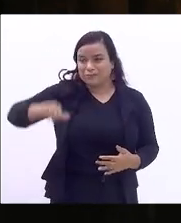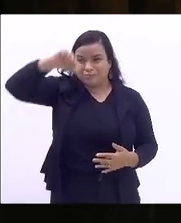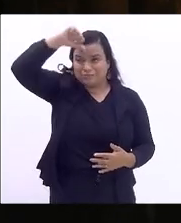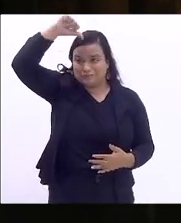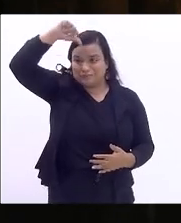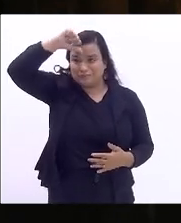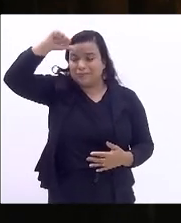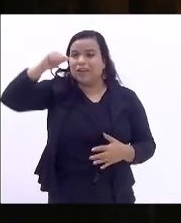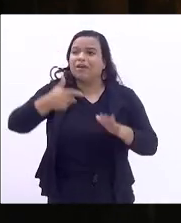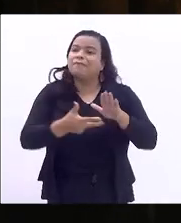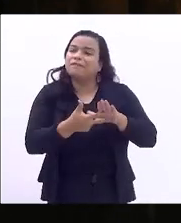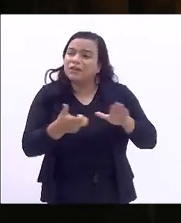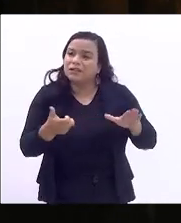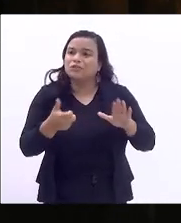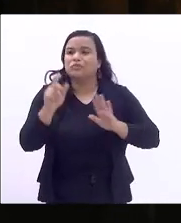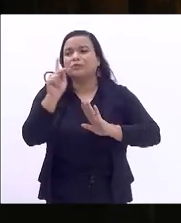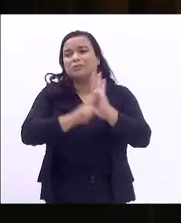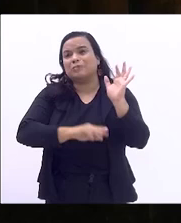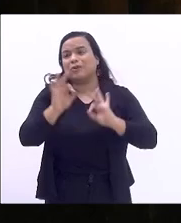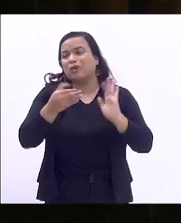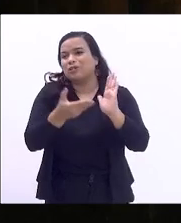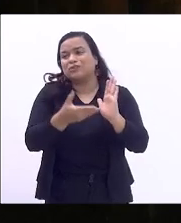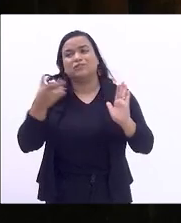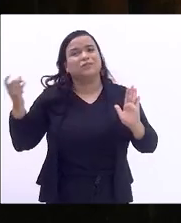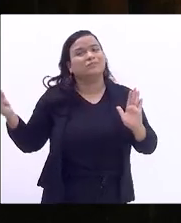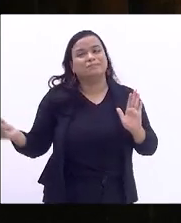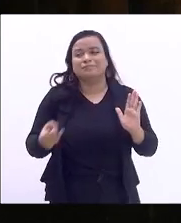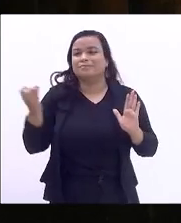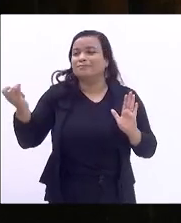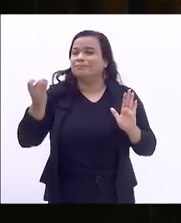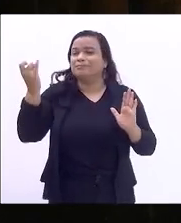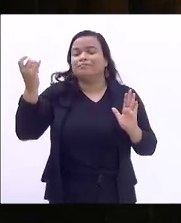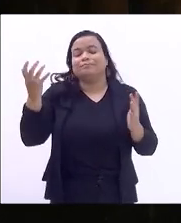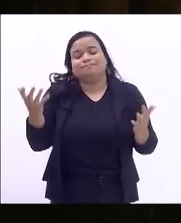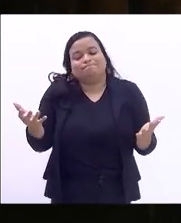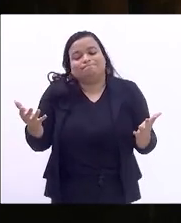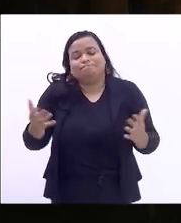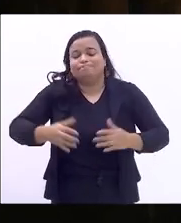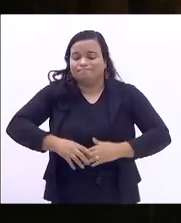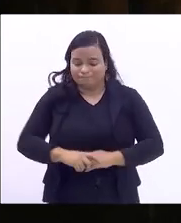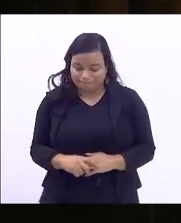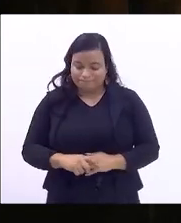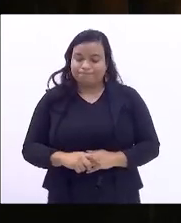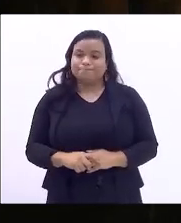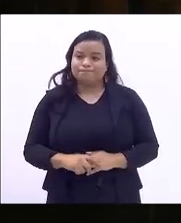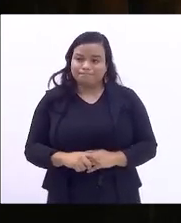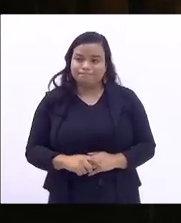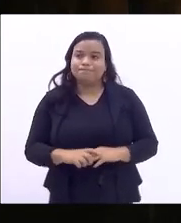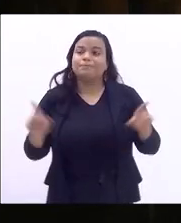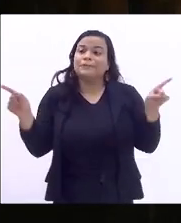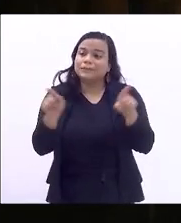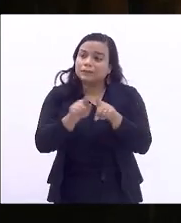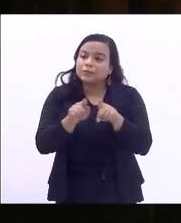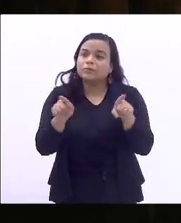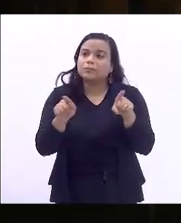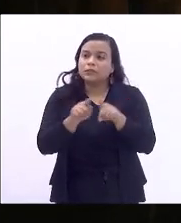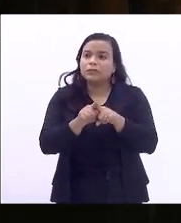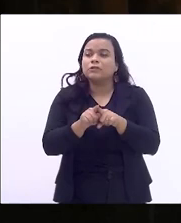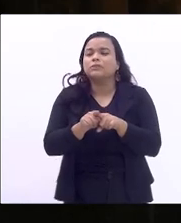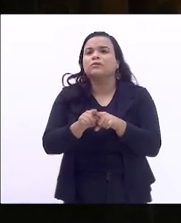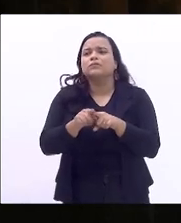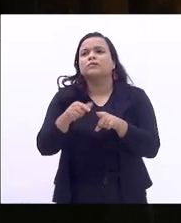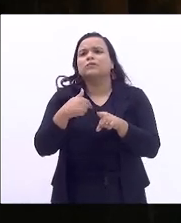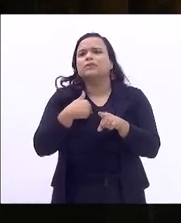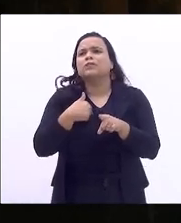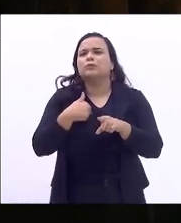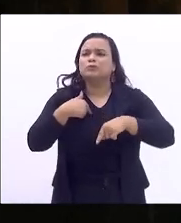vetor um projeto de tamanha importância e mais do que isso e eu